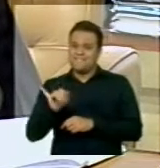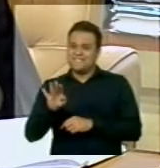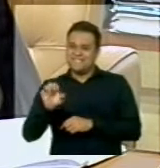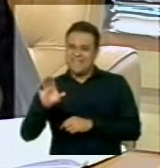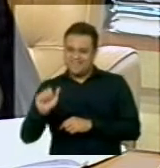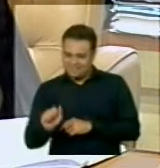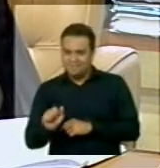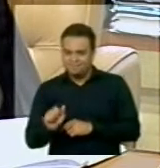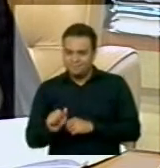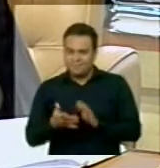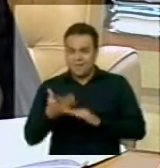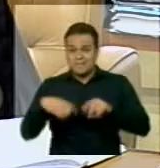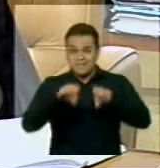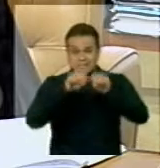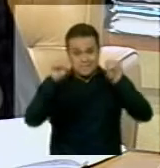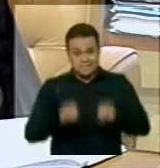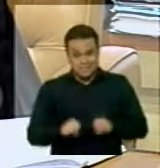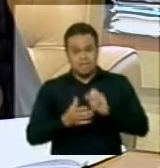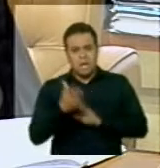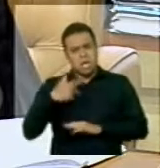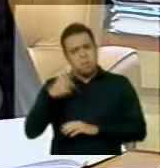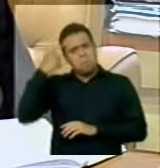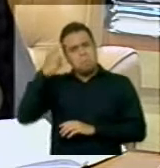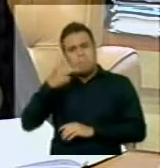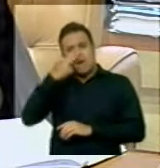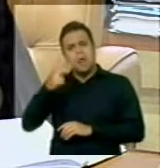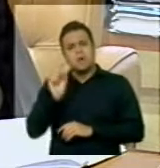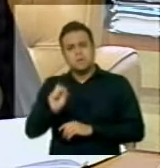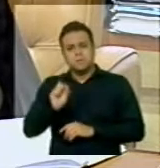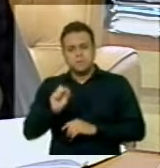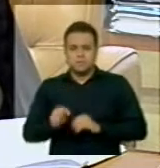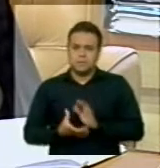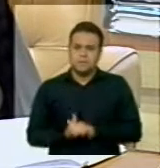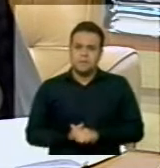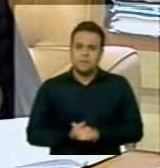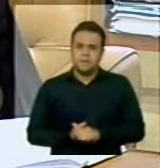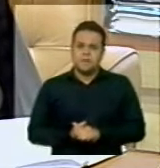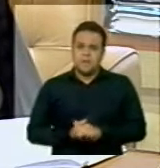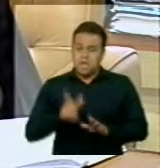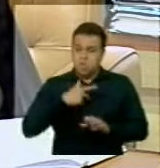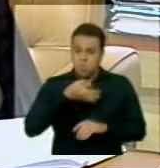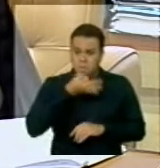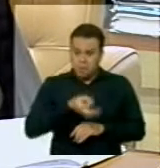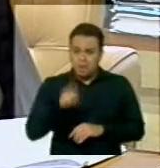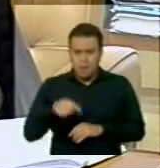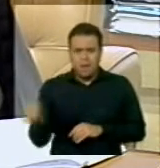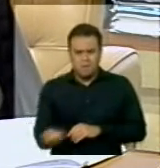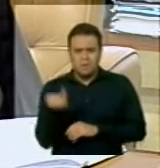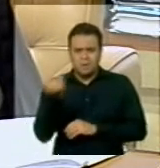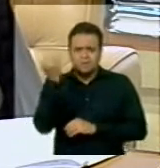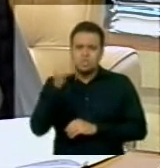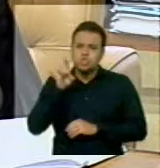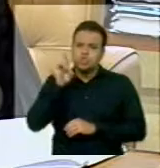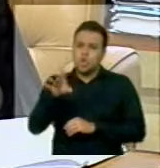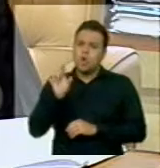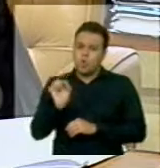próprio sistema. De modo que a mim me parece que, e essa eu acho que é uma consideração fundamental, não só no